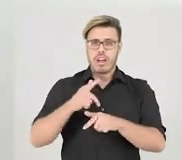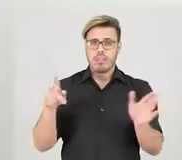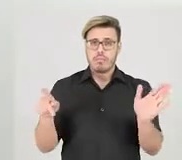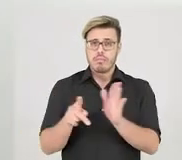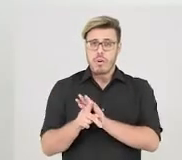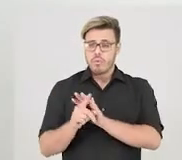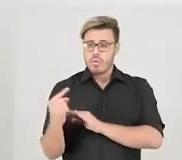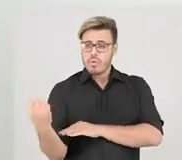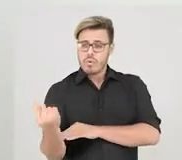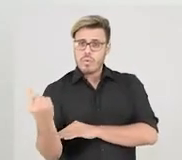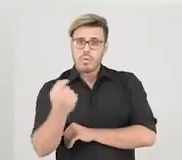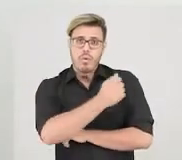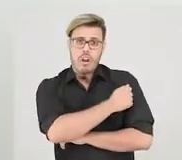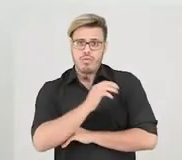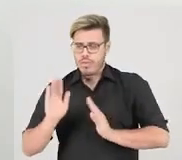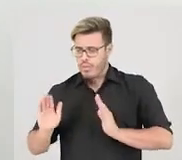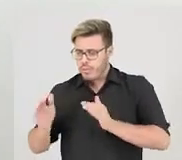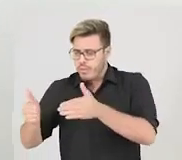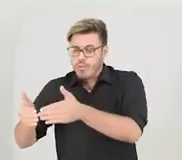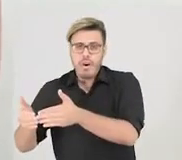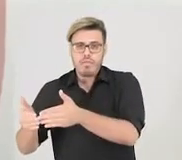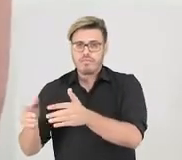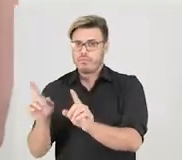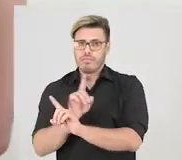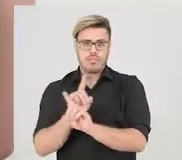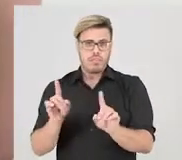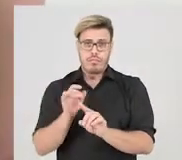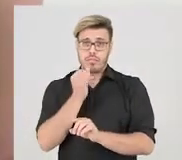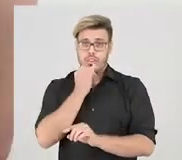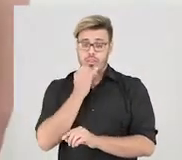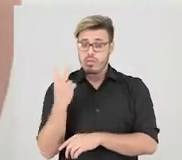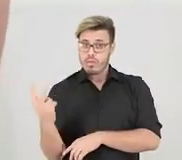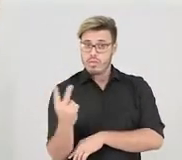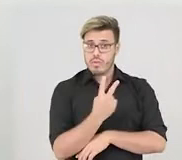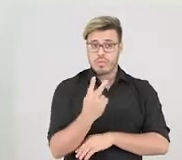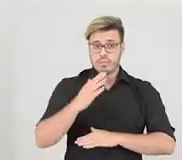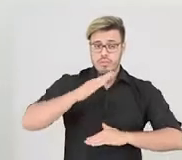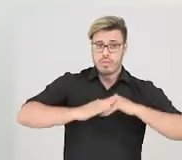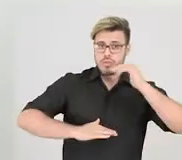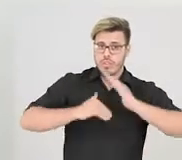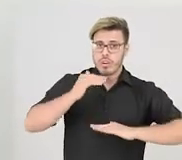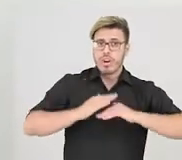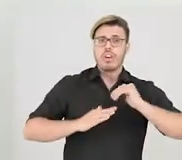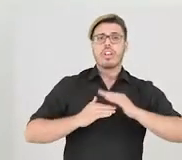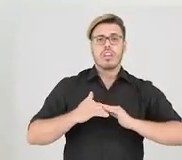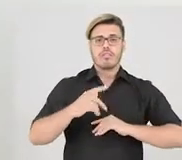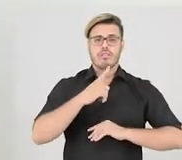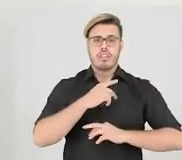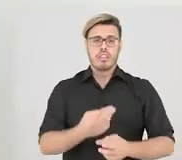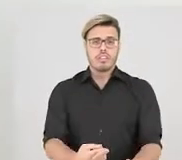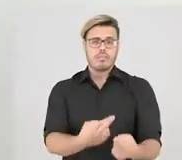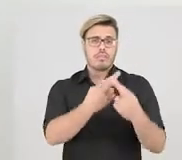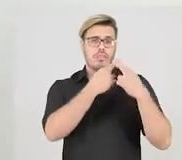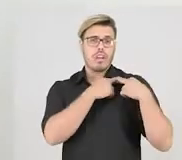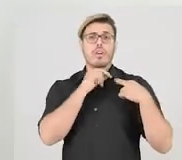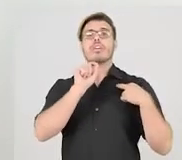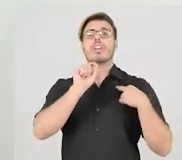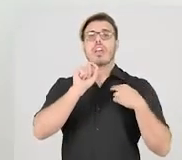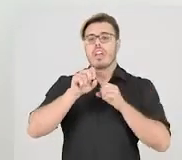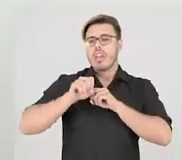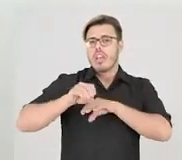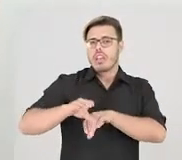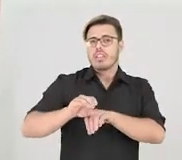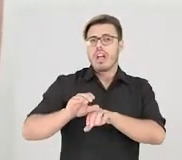professor regente e um professor da educação especial que dividem a responsabilidade somente de um aluno especificamente, mas de um